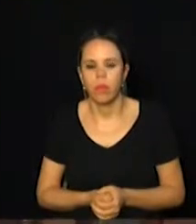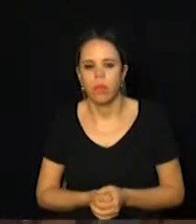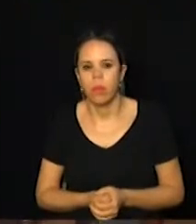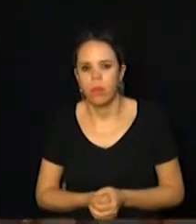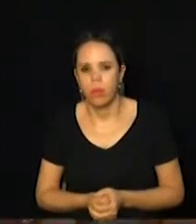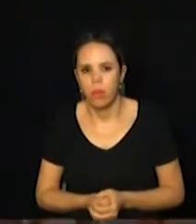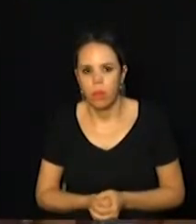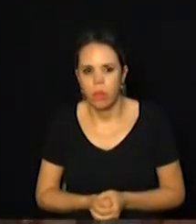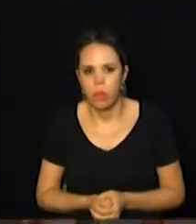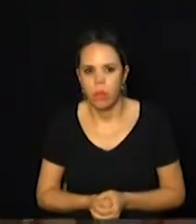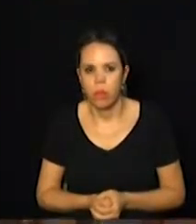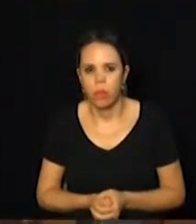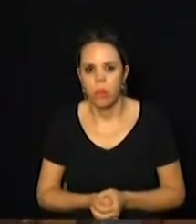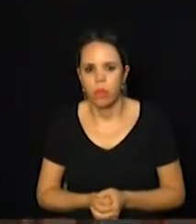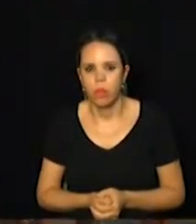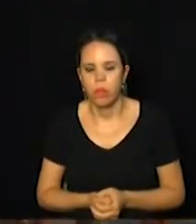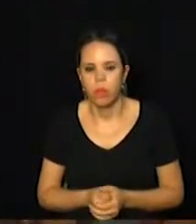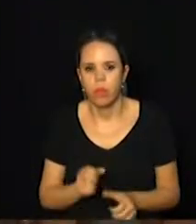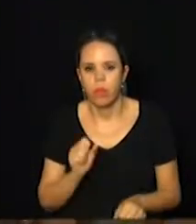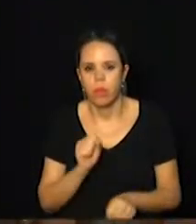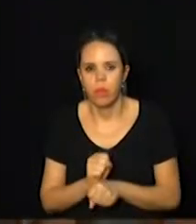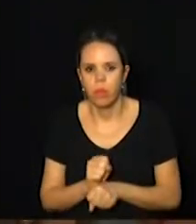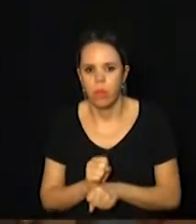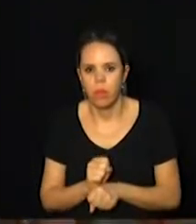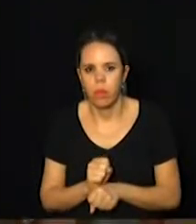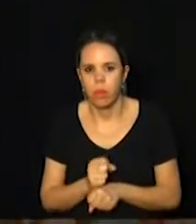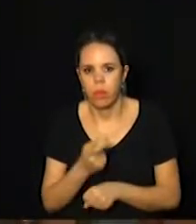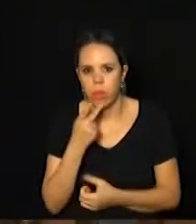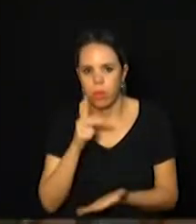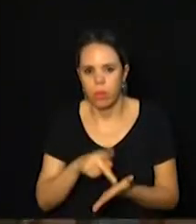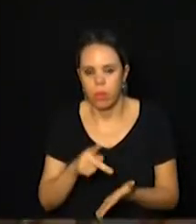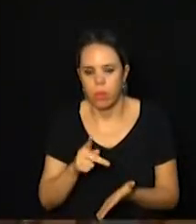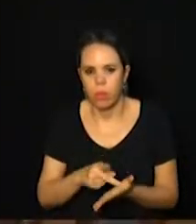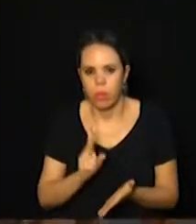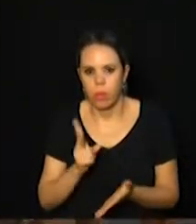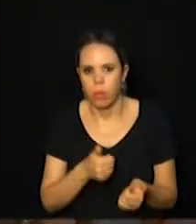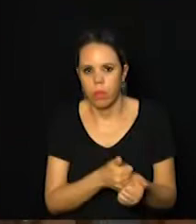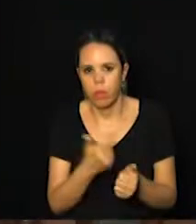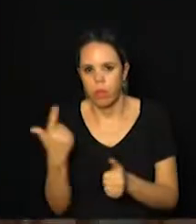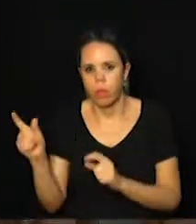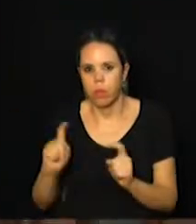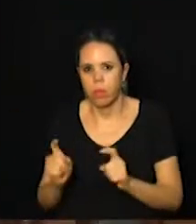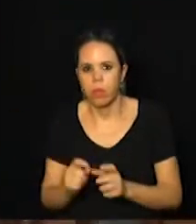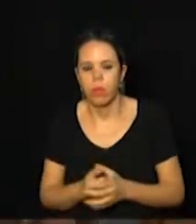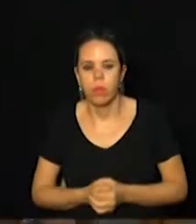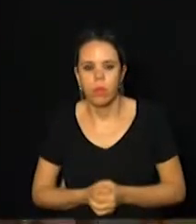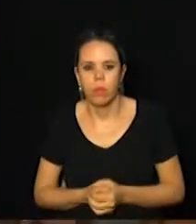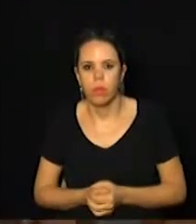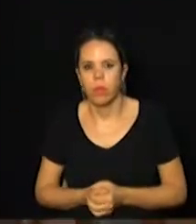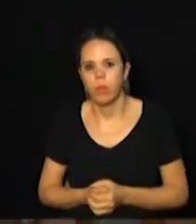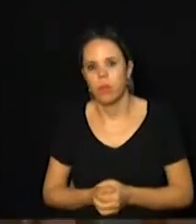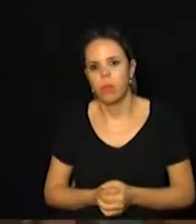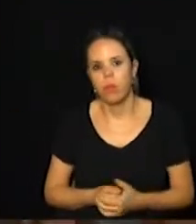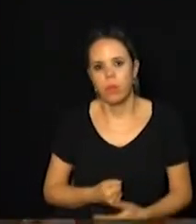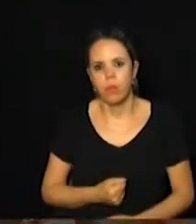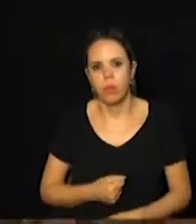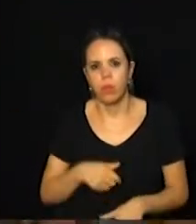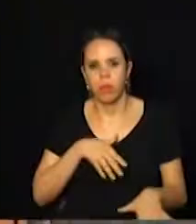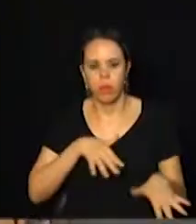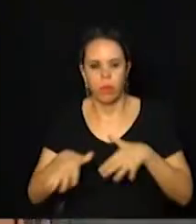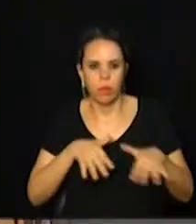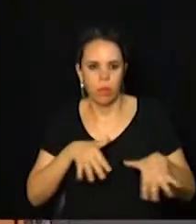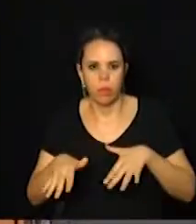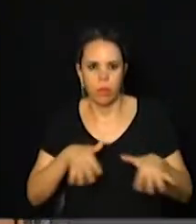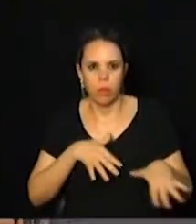e eu vou interromper aqui na verdade eu estou acompanhando uma outra reunião do Movimento